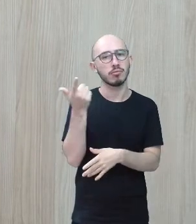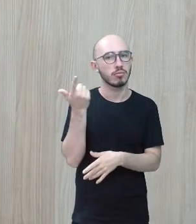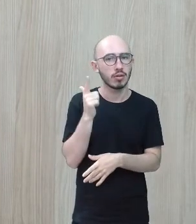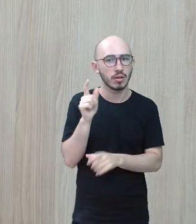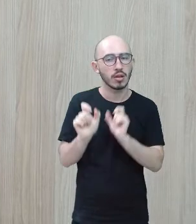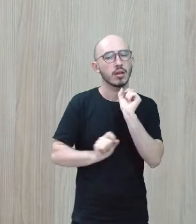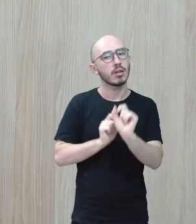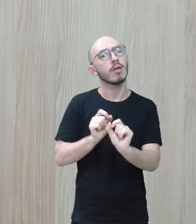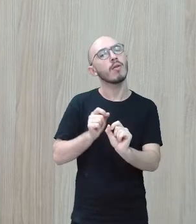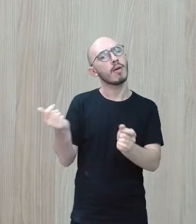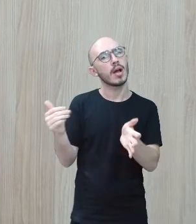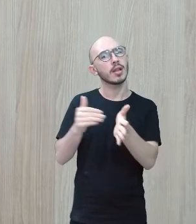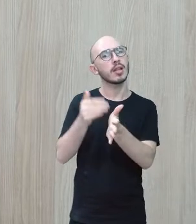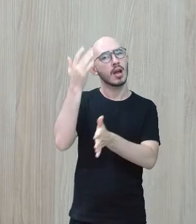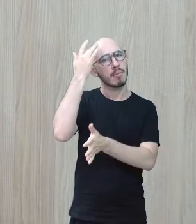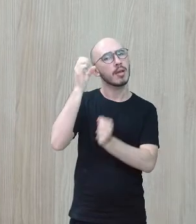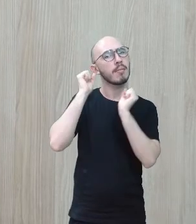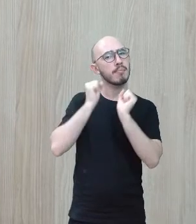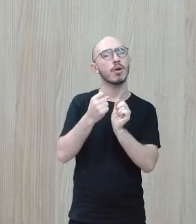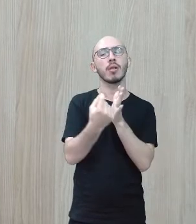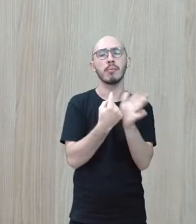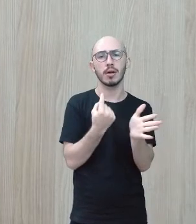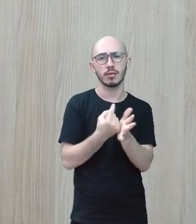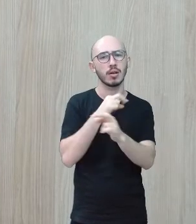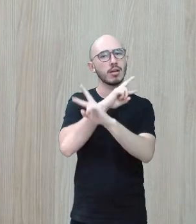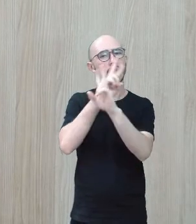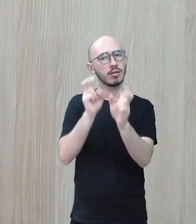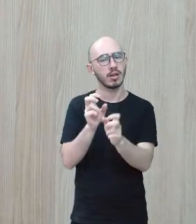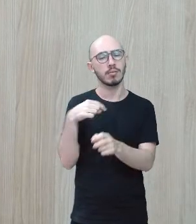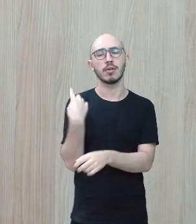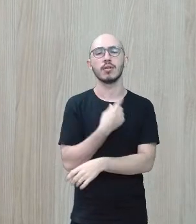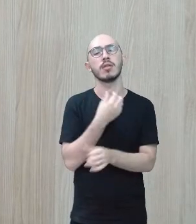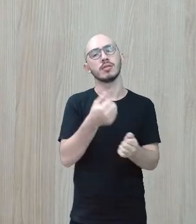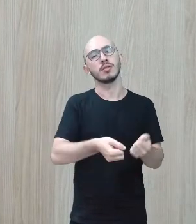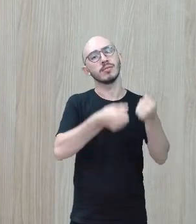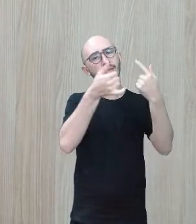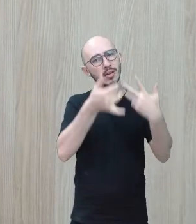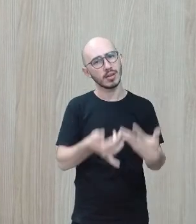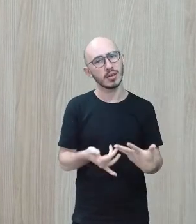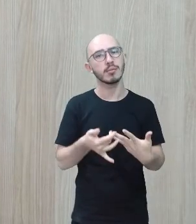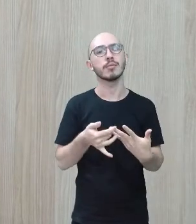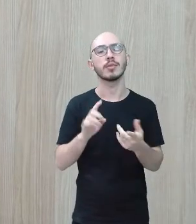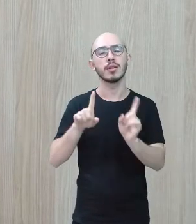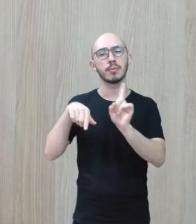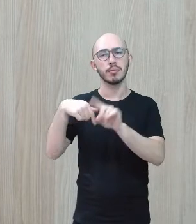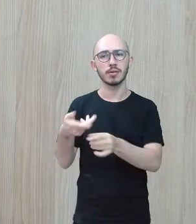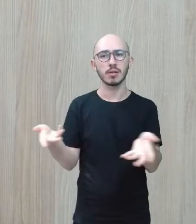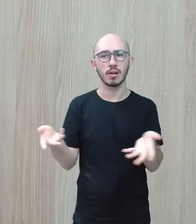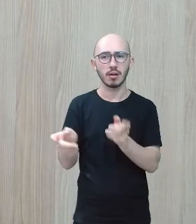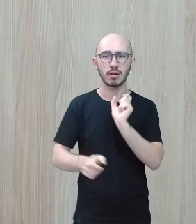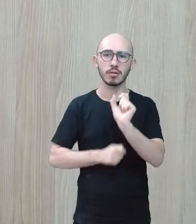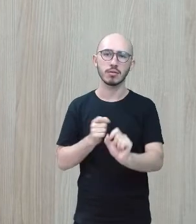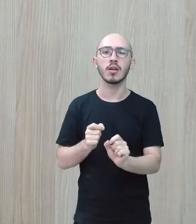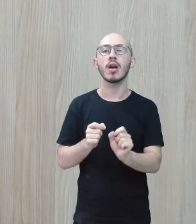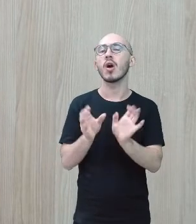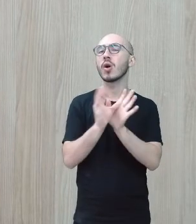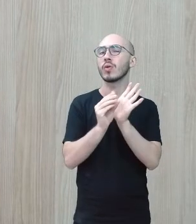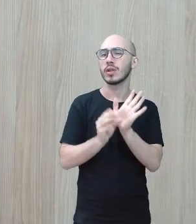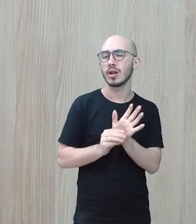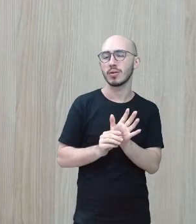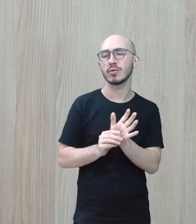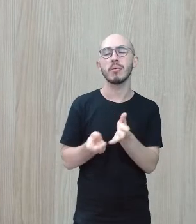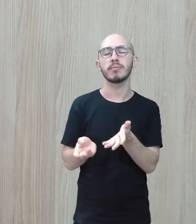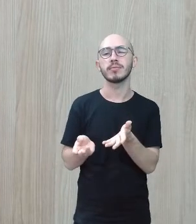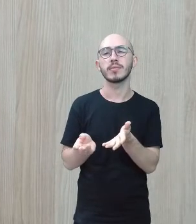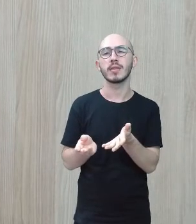a gente discutir sobre esse tema, né? Porque a gente falou no comecinho sobre a biografia e autobiografia, depois a gente passou para um conteúdo mais linguístico,